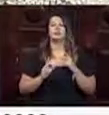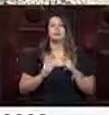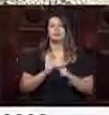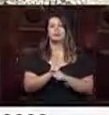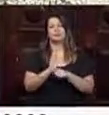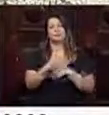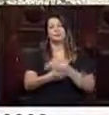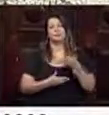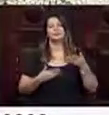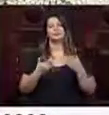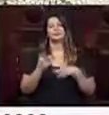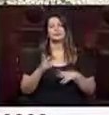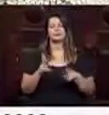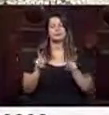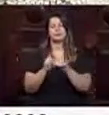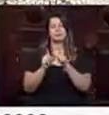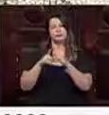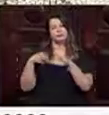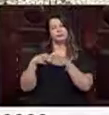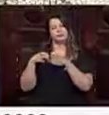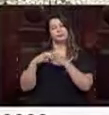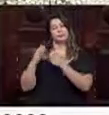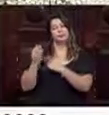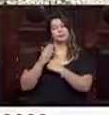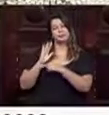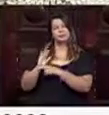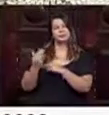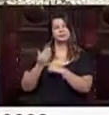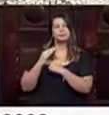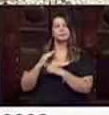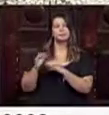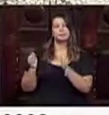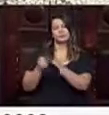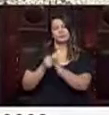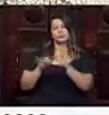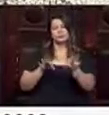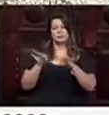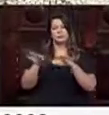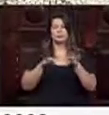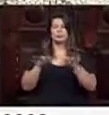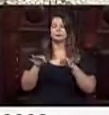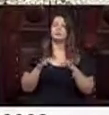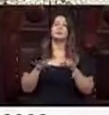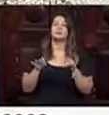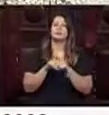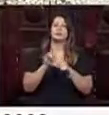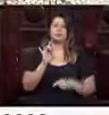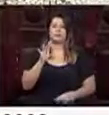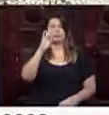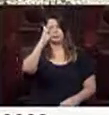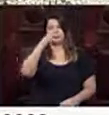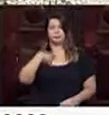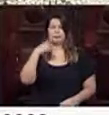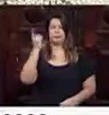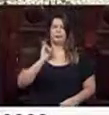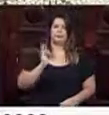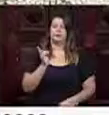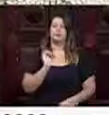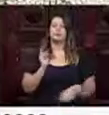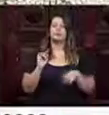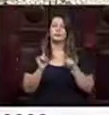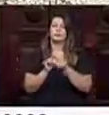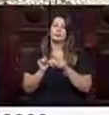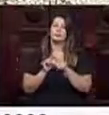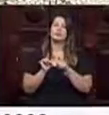Vossa Excelência deu ao conjunto do projeto, ressalvado os pontos que divergem, não por uma questão pessoal, mas por uma doutrina de forma